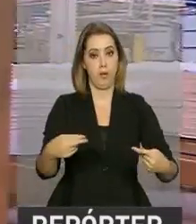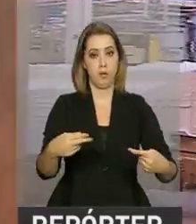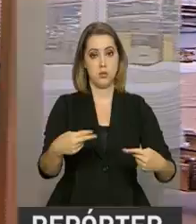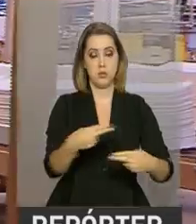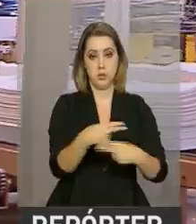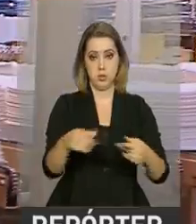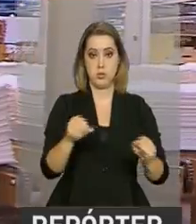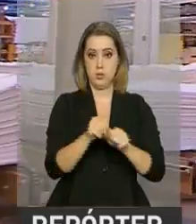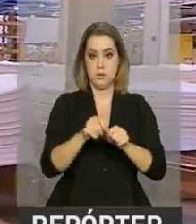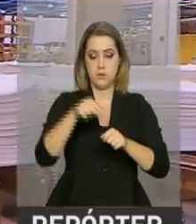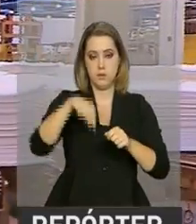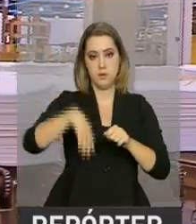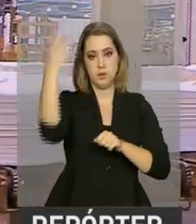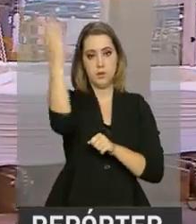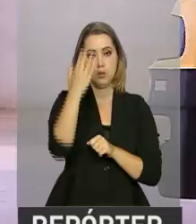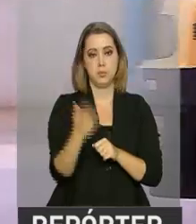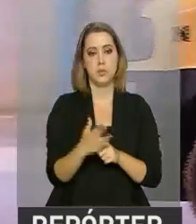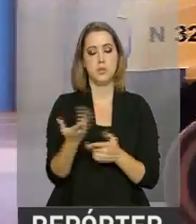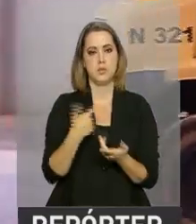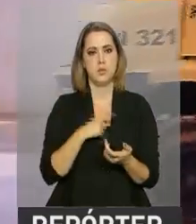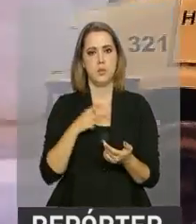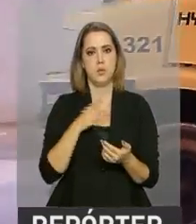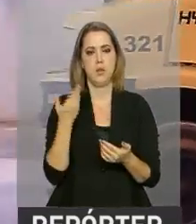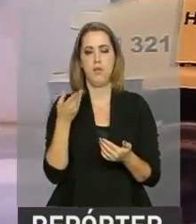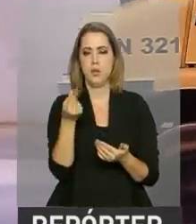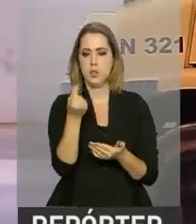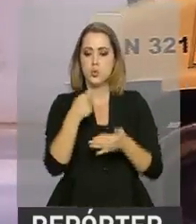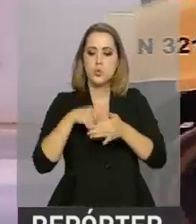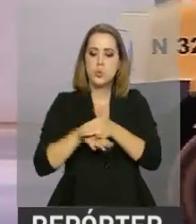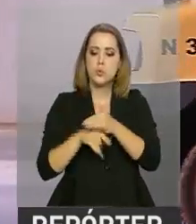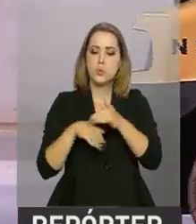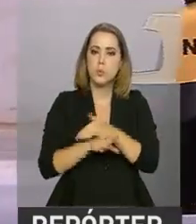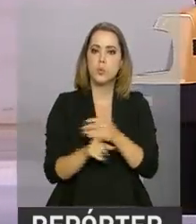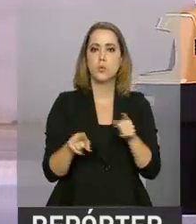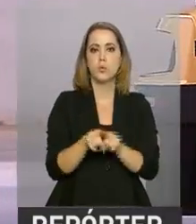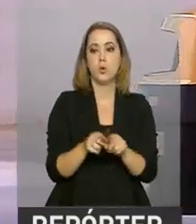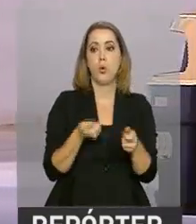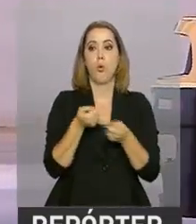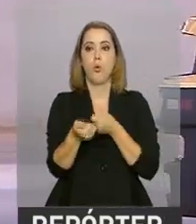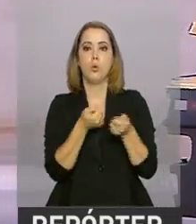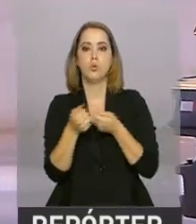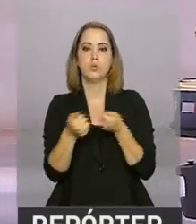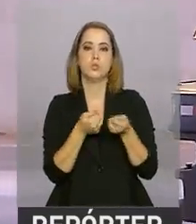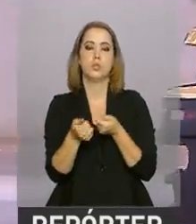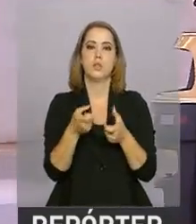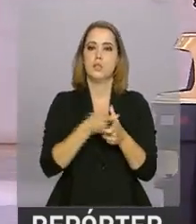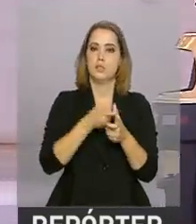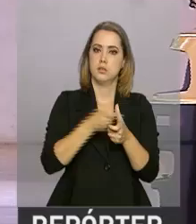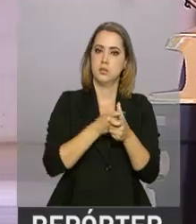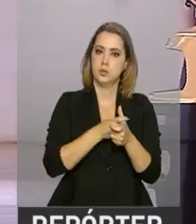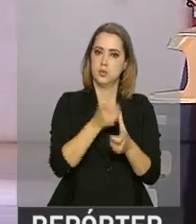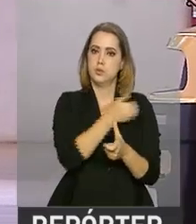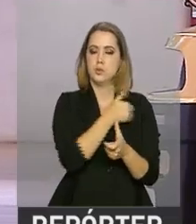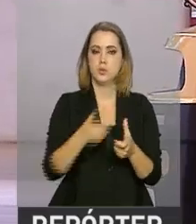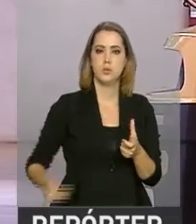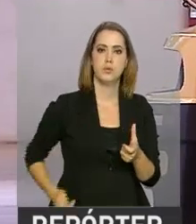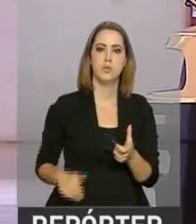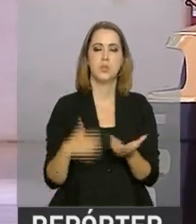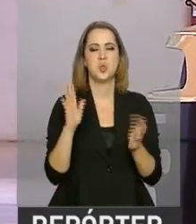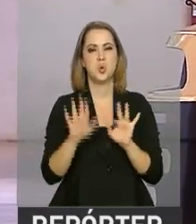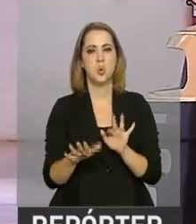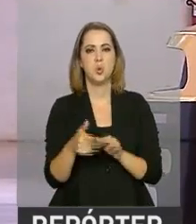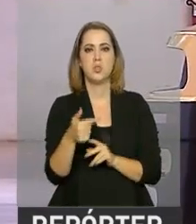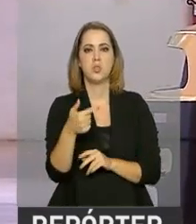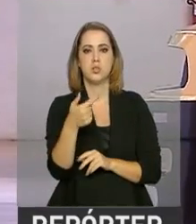governo vai ter uma poupança maior esse valor será usado para controlar a dívida pública que hoje está em cerca